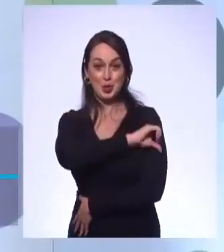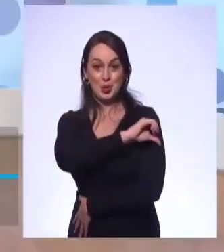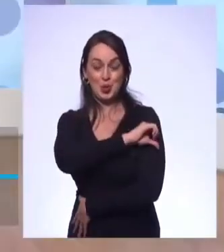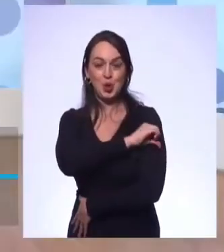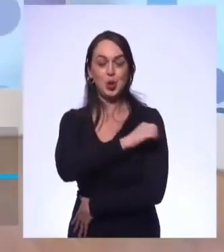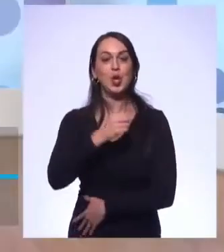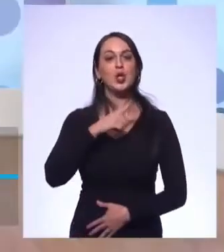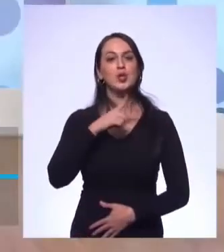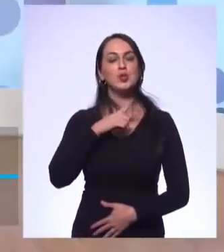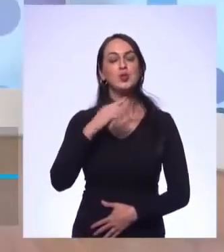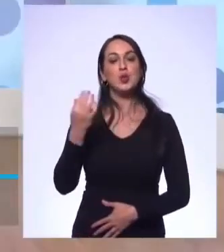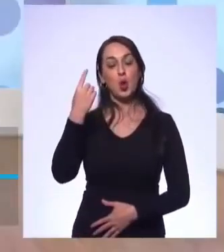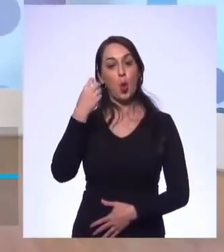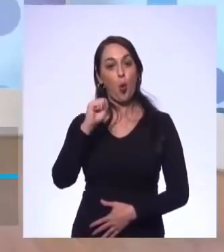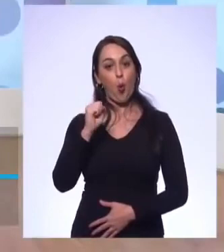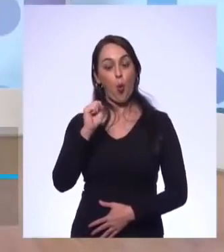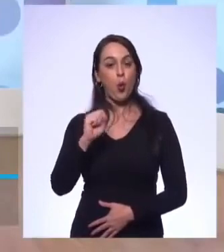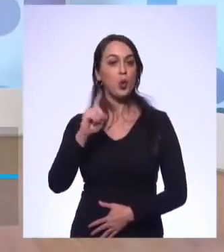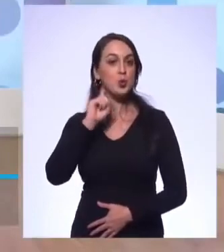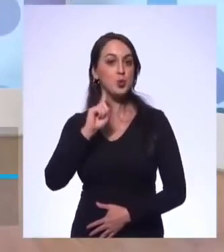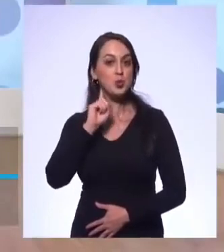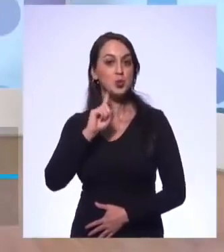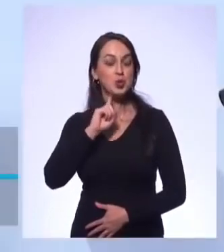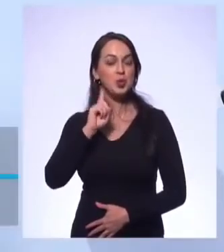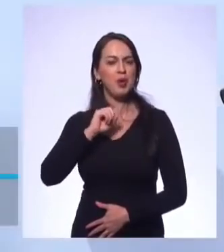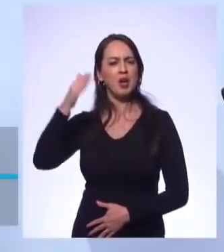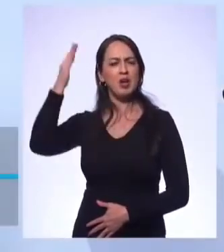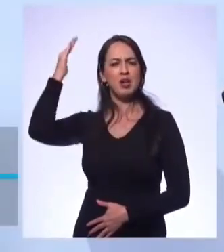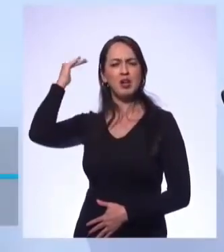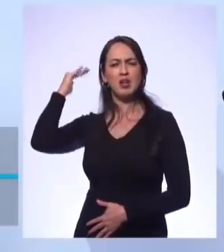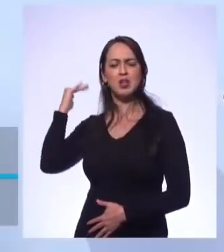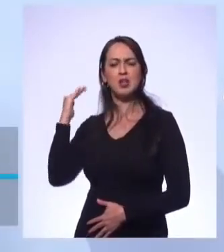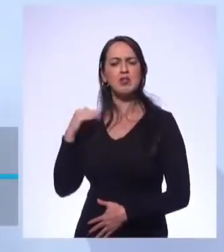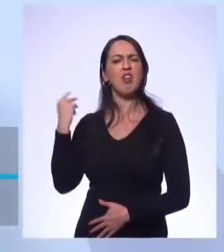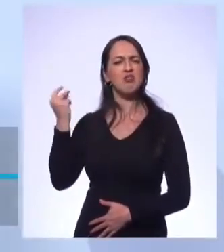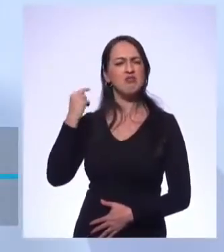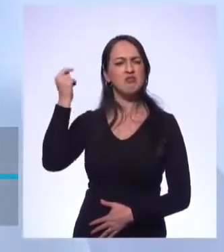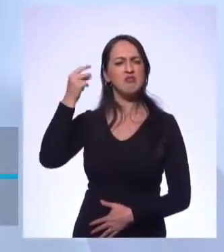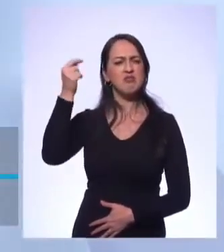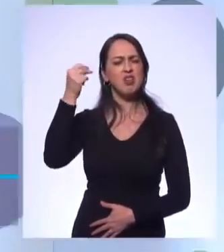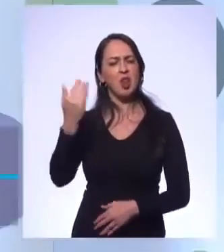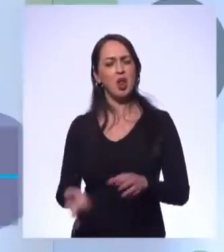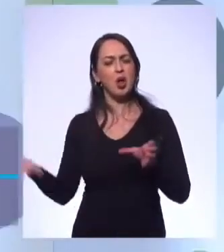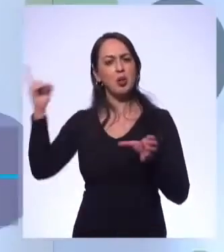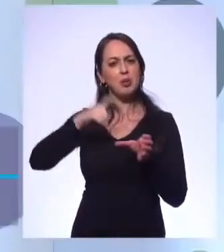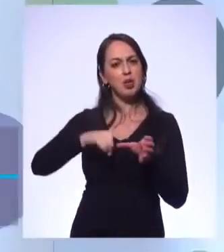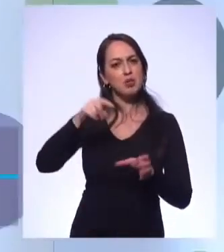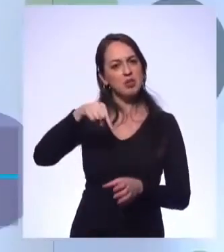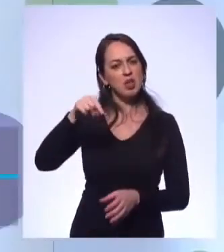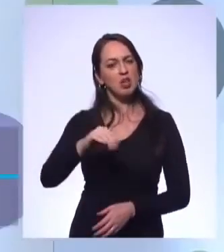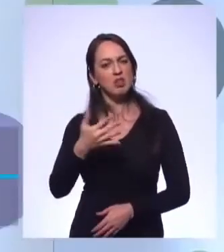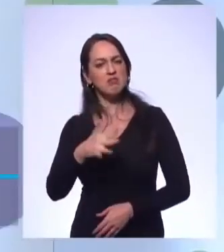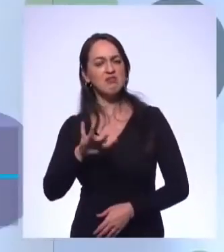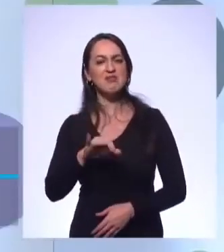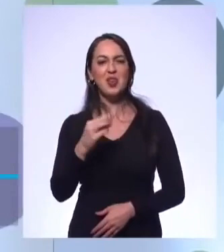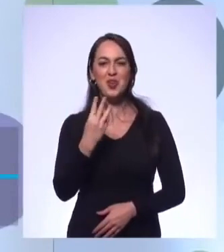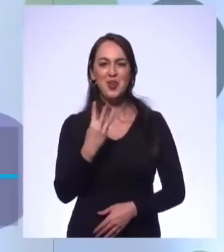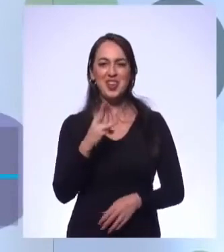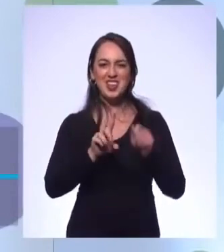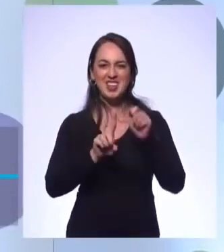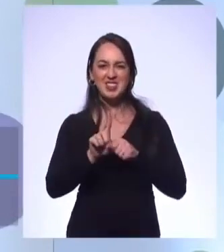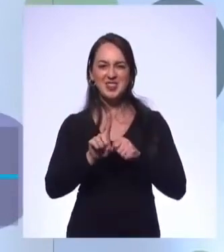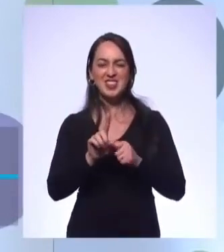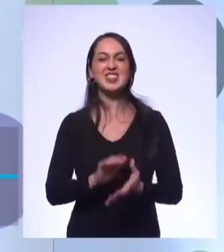Nesse estúdio. De lá pra cá, nunca mais gravamos aqui. Sabia? Verdade, né? Olha, Ó, de maio pra cá são quanto? 3 meses? de maio para